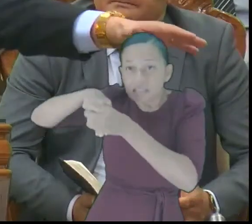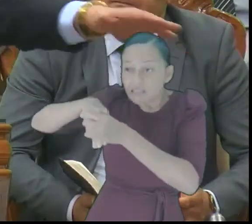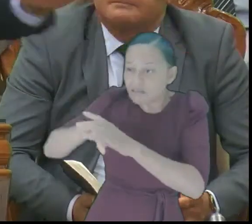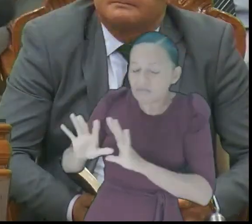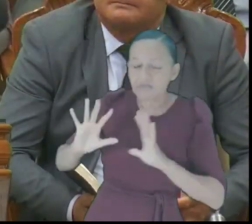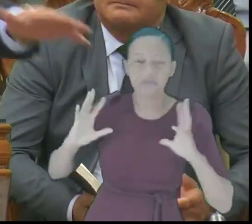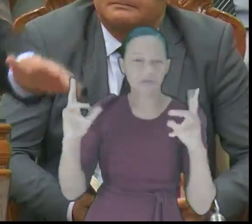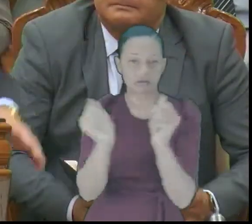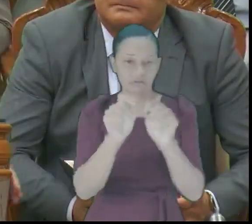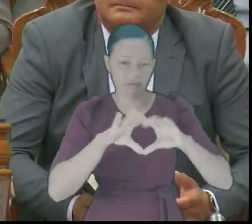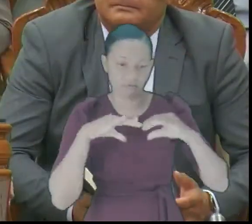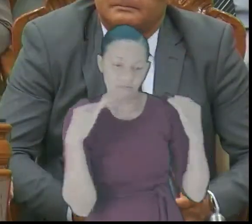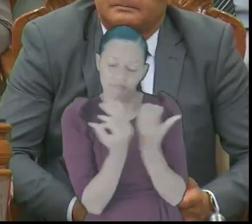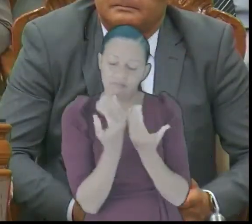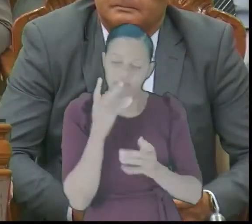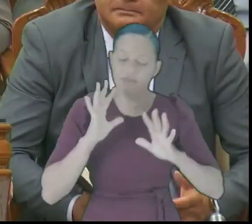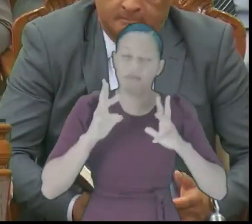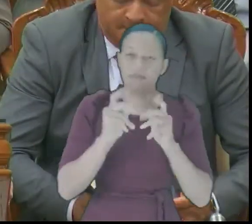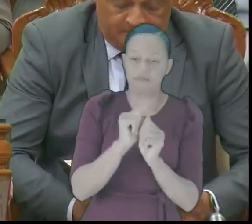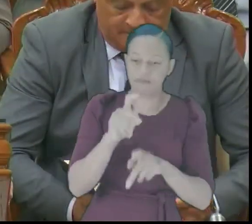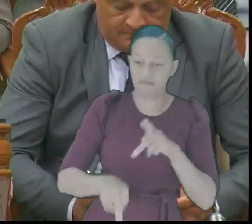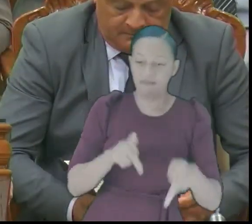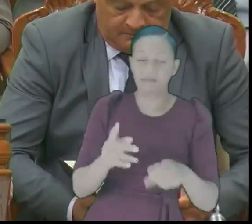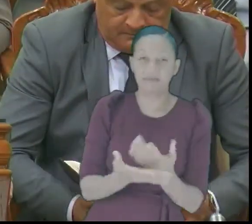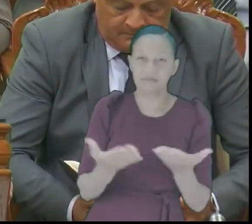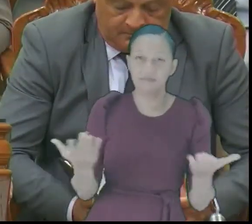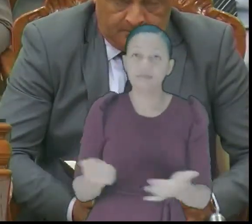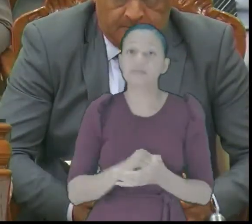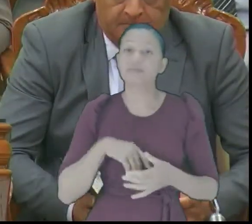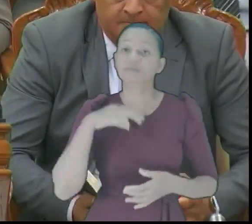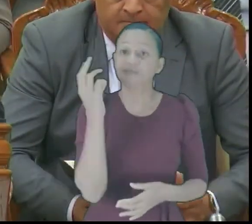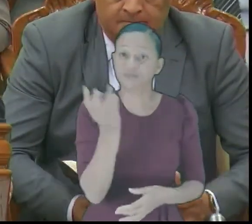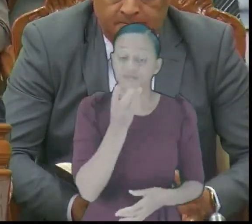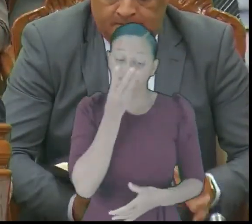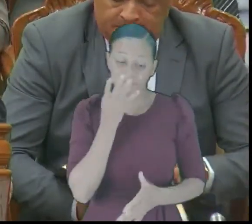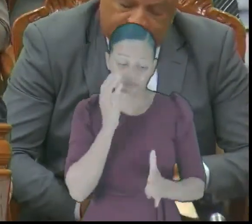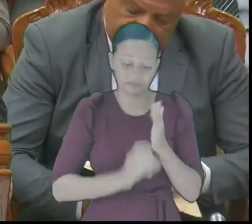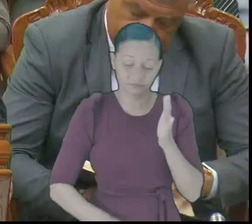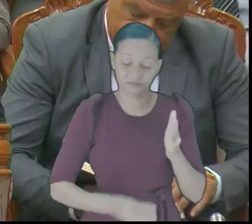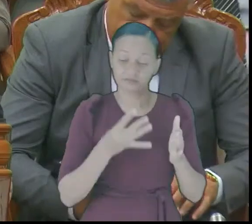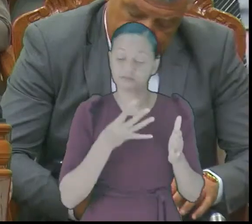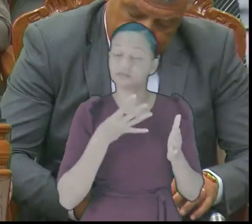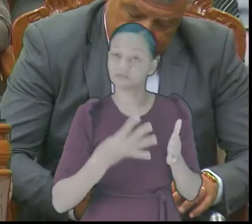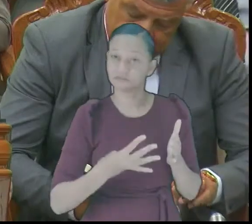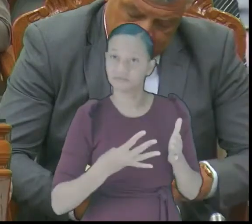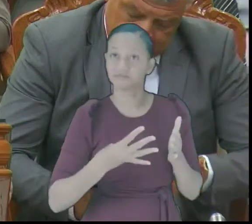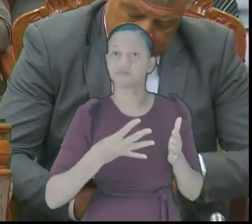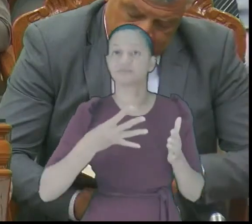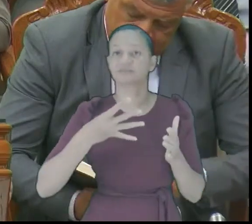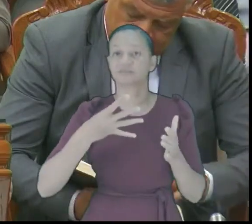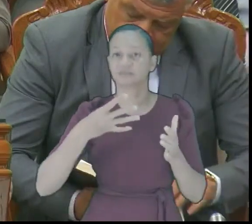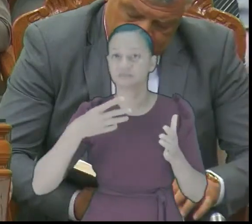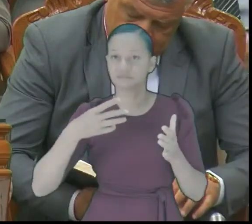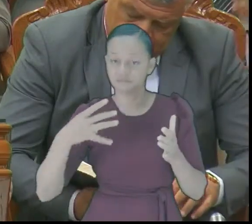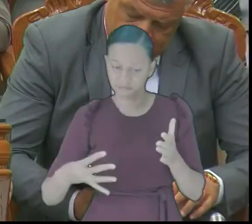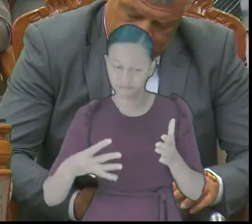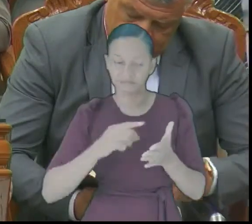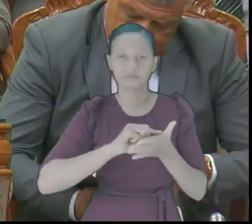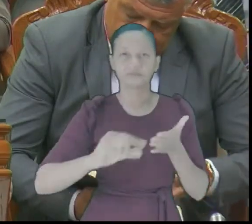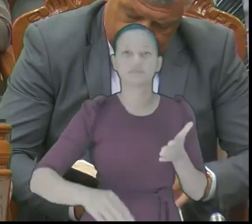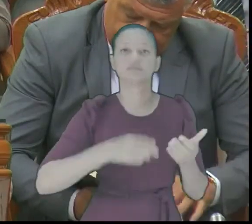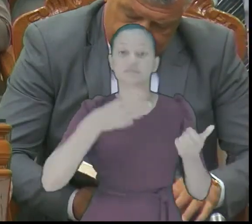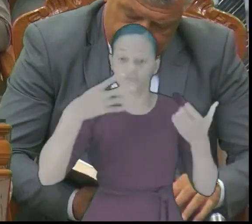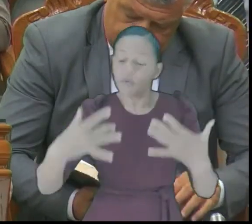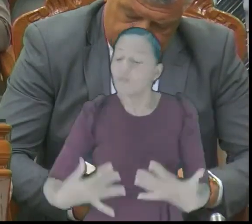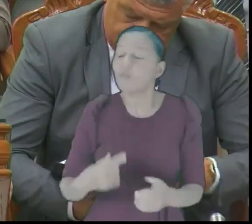a comunidade, de todo o povo. Isaías 44, 3. Por isso que Jesus chamou de promessa do Pai,